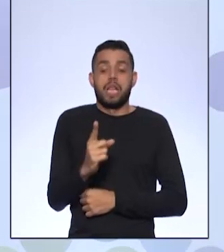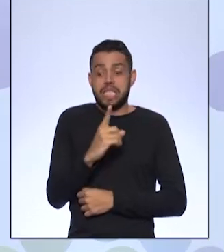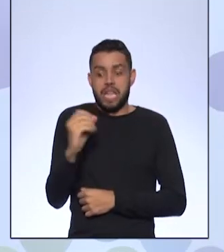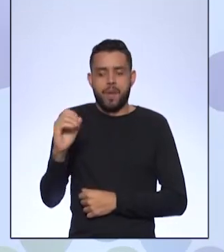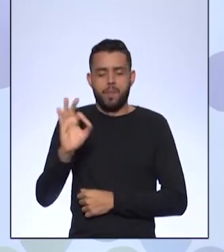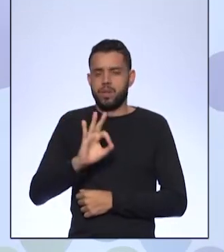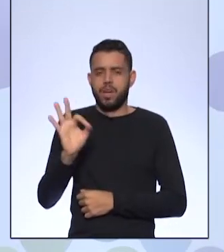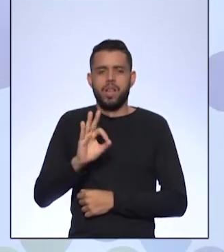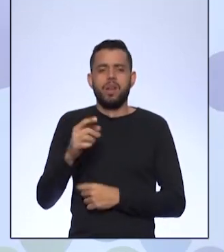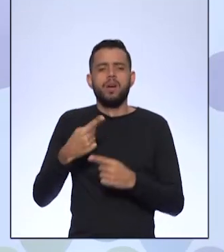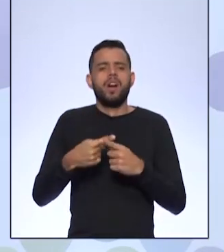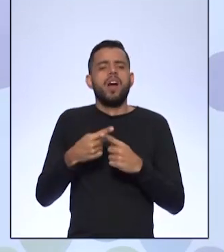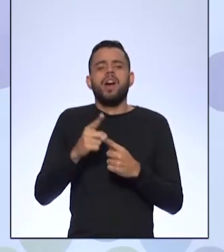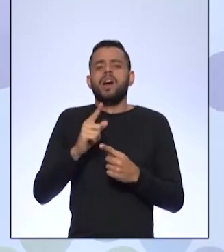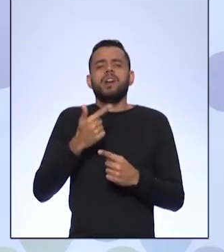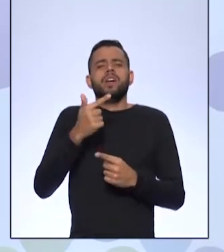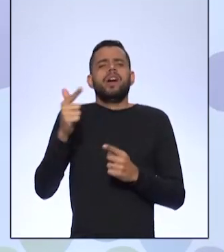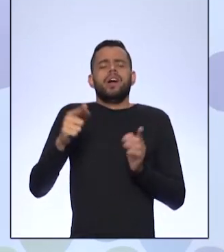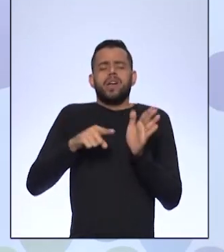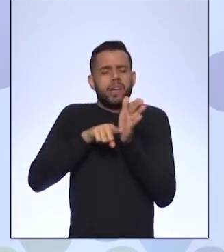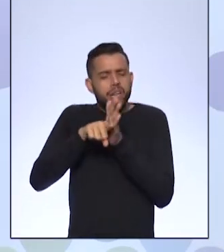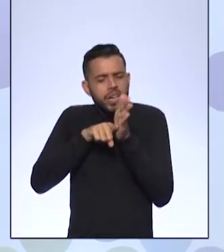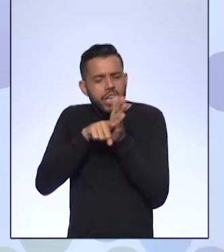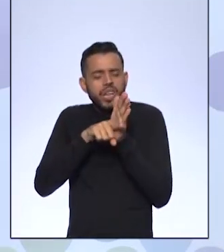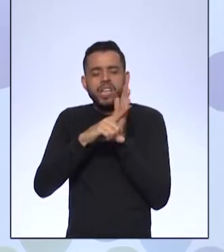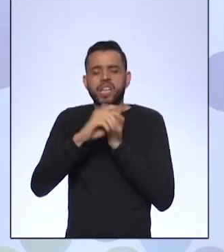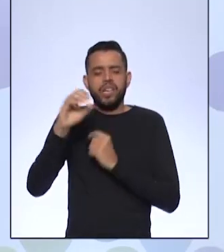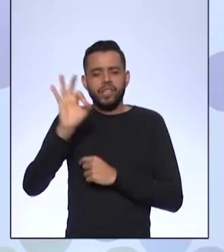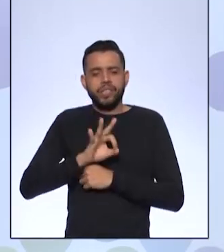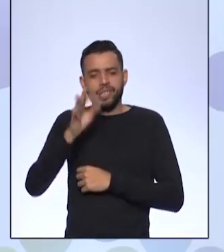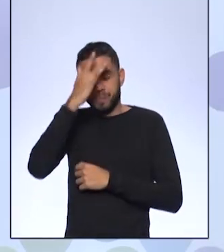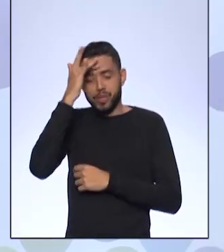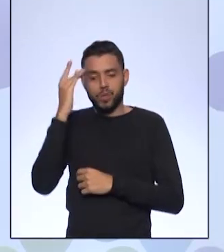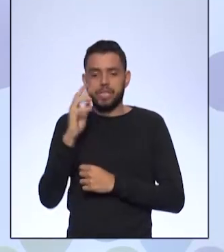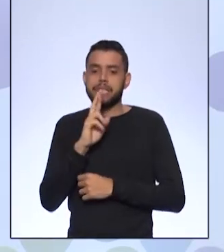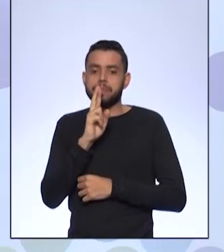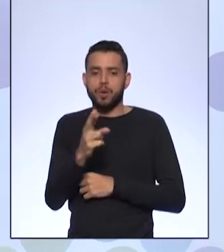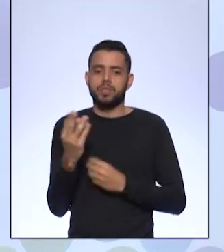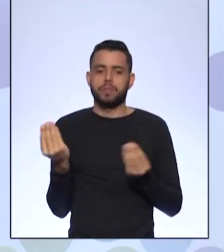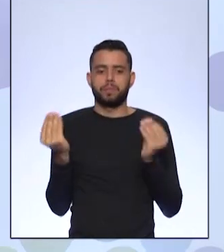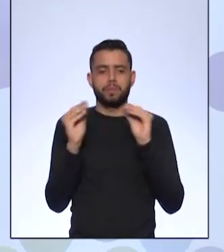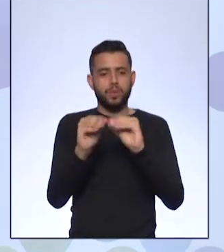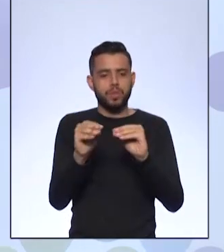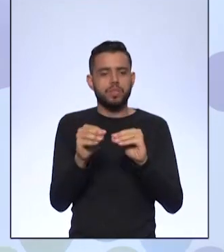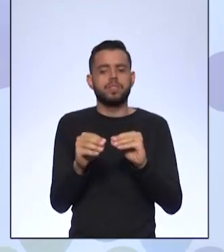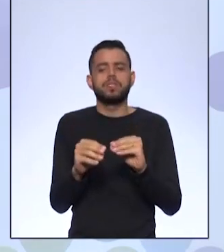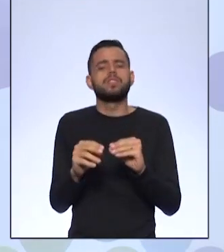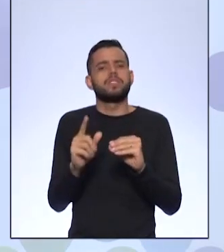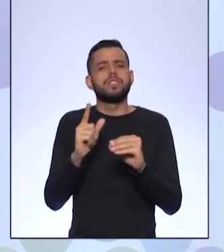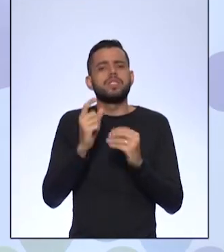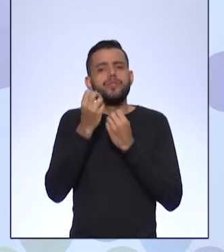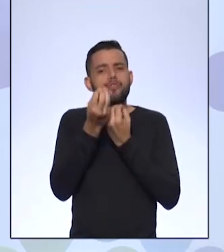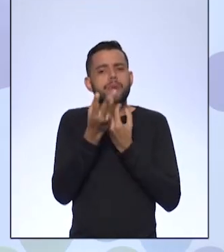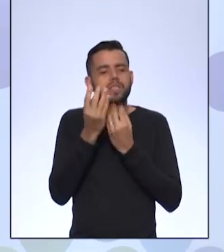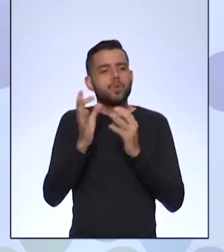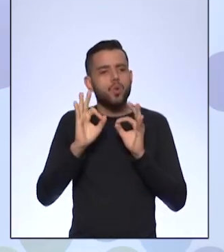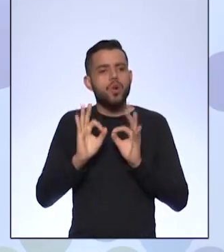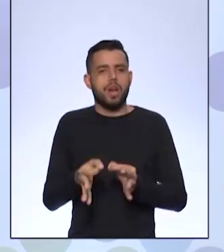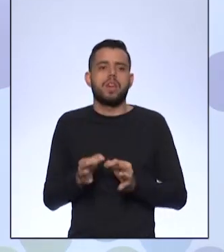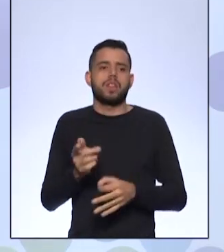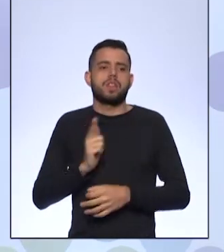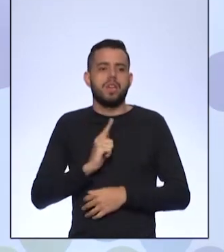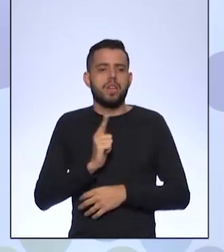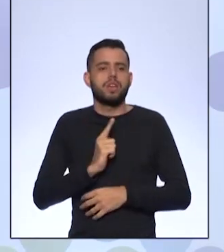uma pesquisa, ninguém garante que tipo, aquela pessoa que escreveu uma resposta ali tenha realmente a informação correta, que ela tenha a